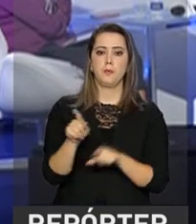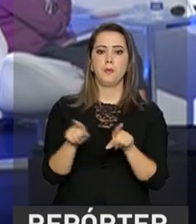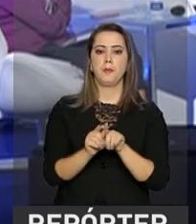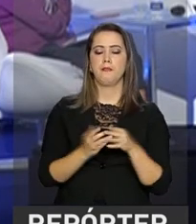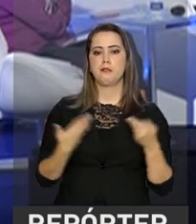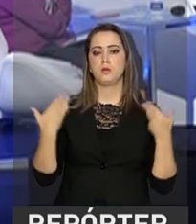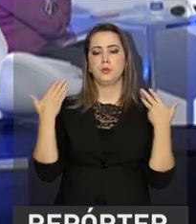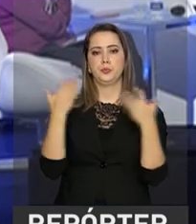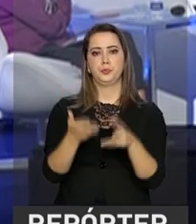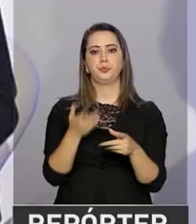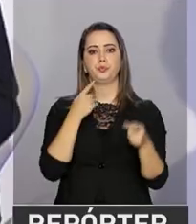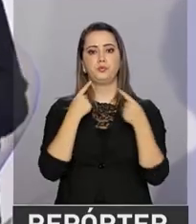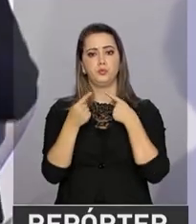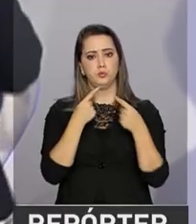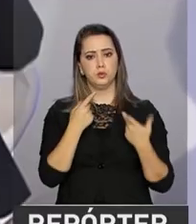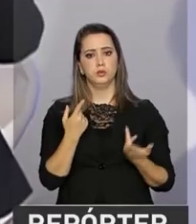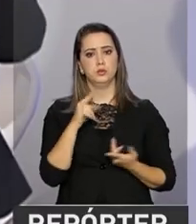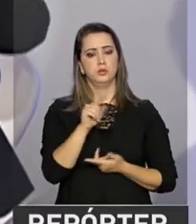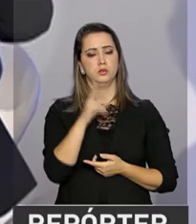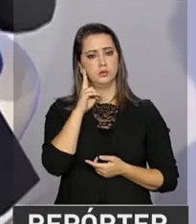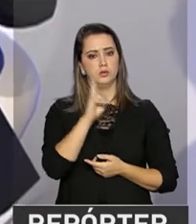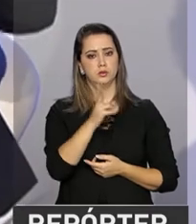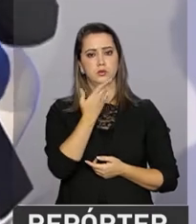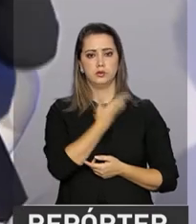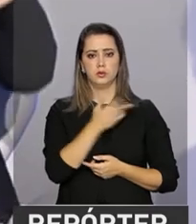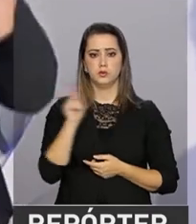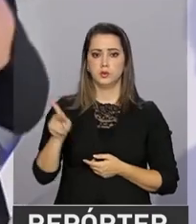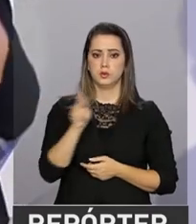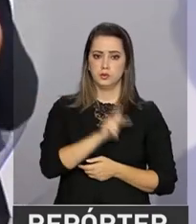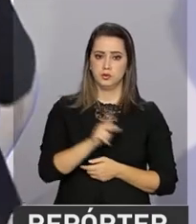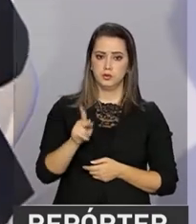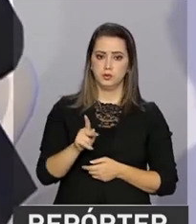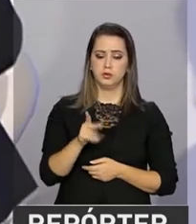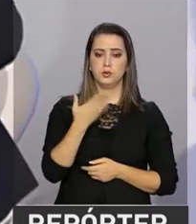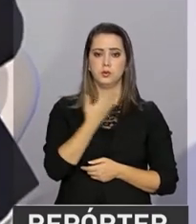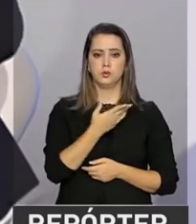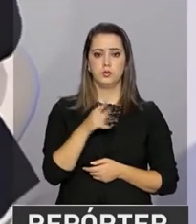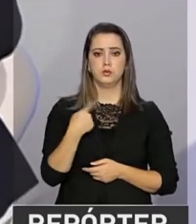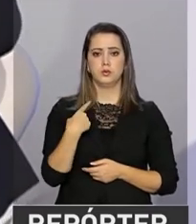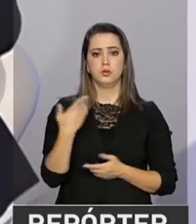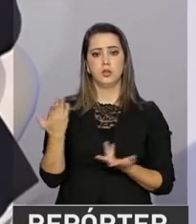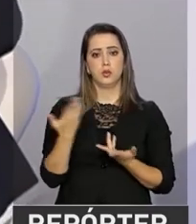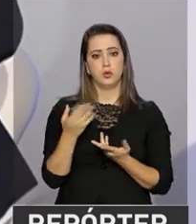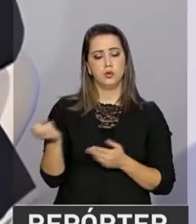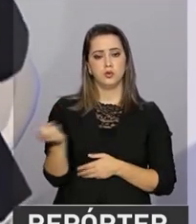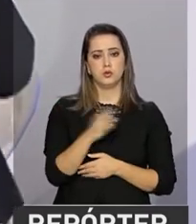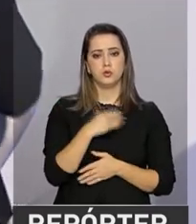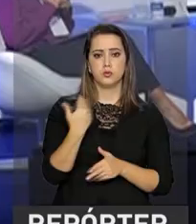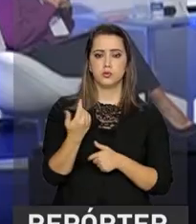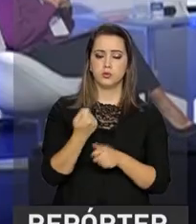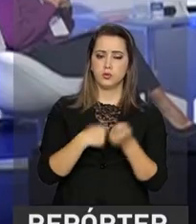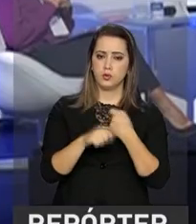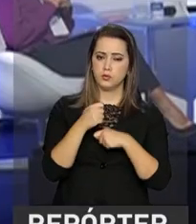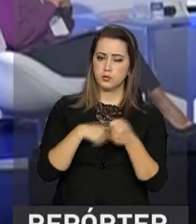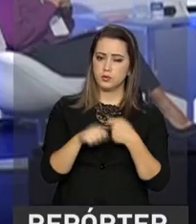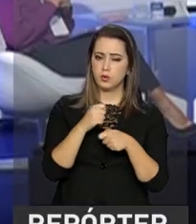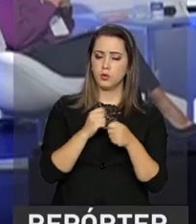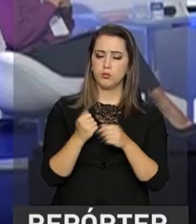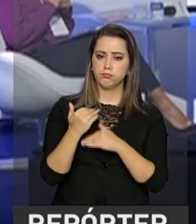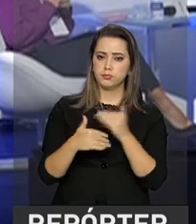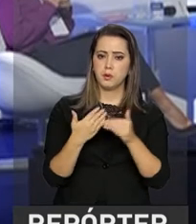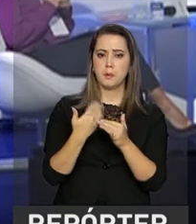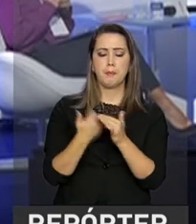participaram do debate na avaliação do professor josé márcio camargo os recentes avanços na economia podem se